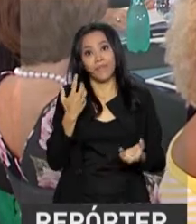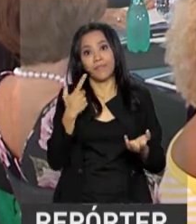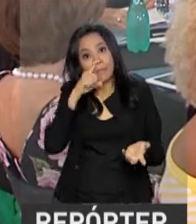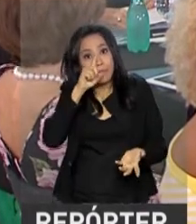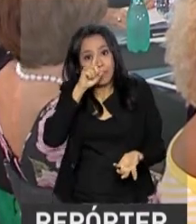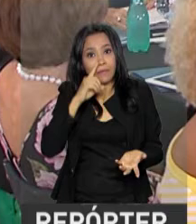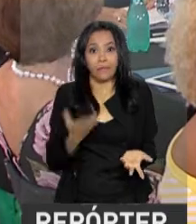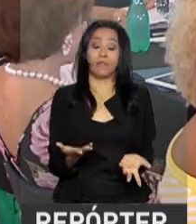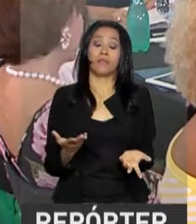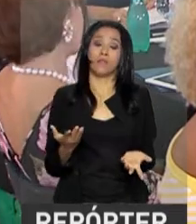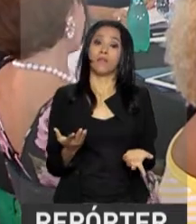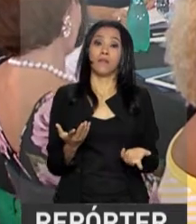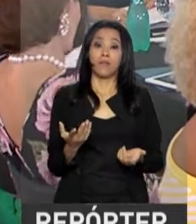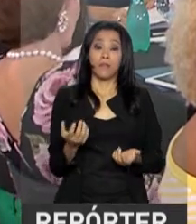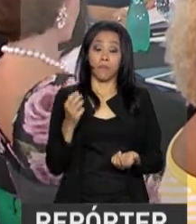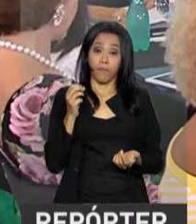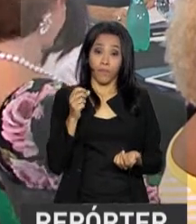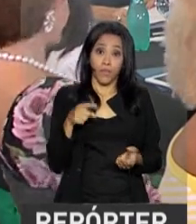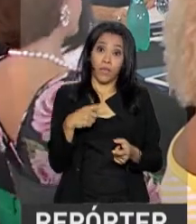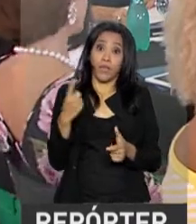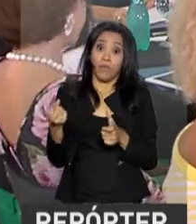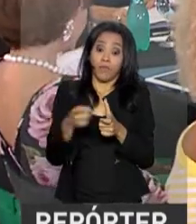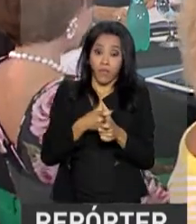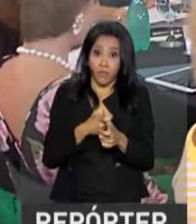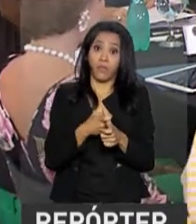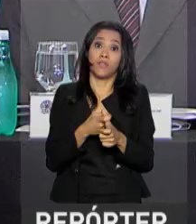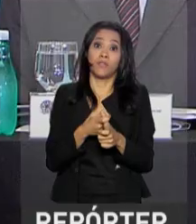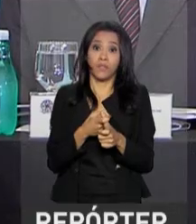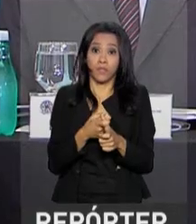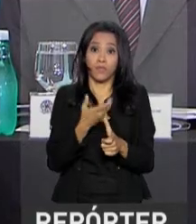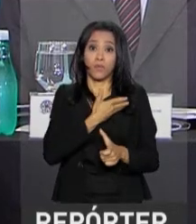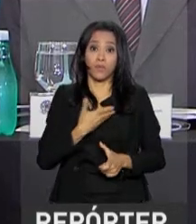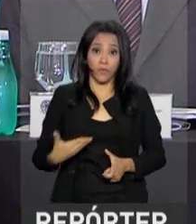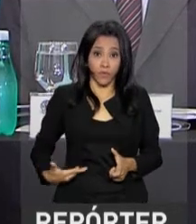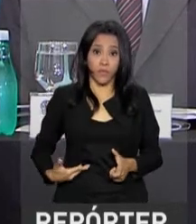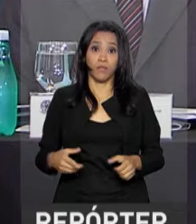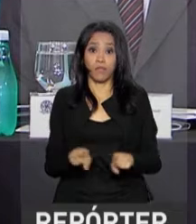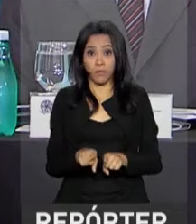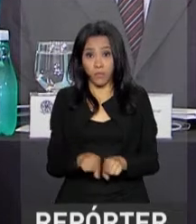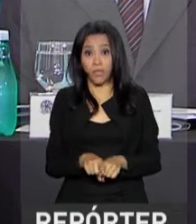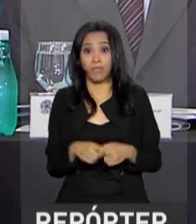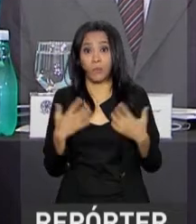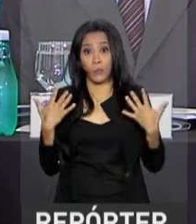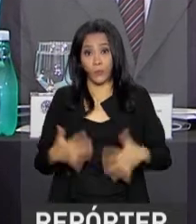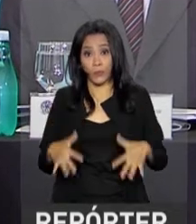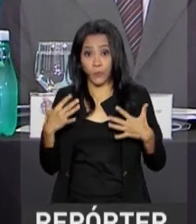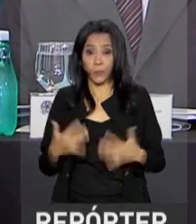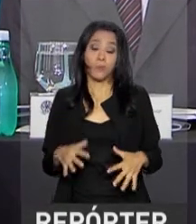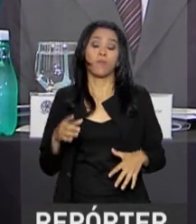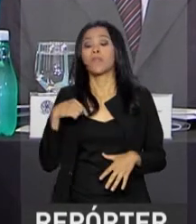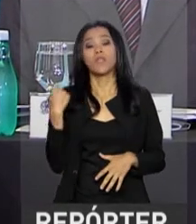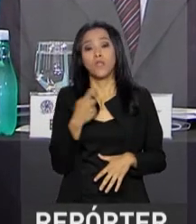sequer o tamanho do déficit público era conhecido a partir daí também estabelecemos o